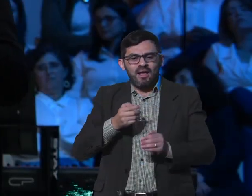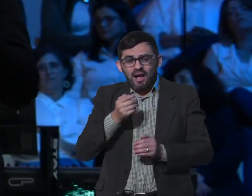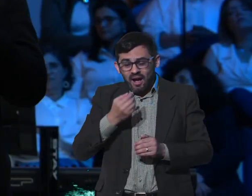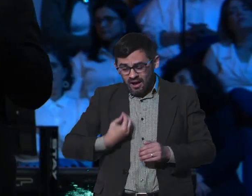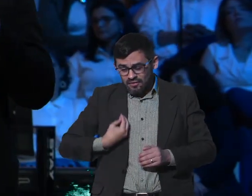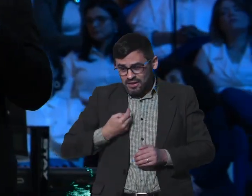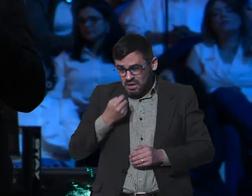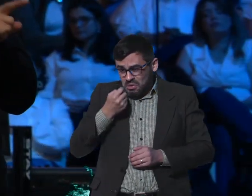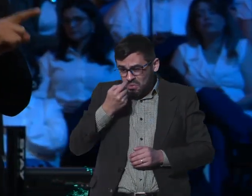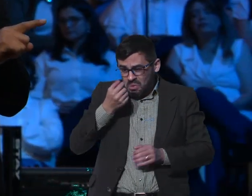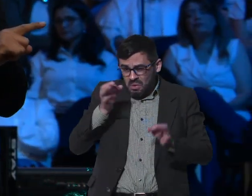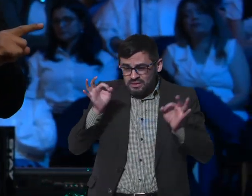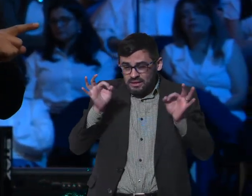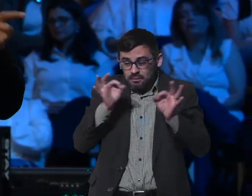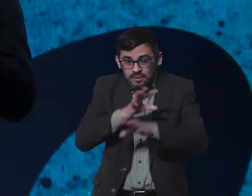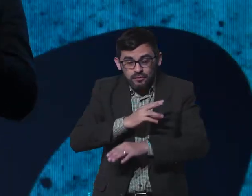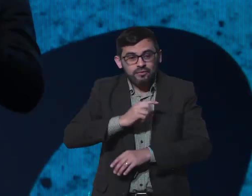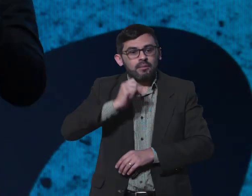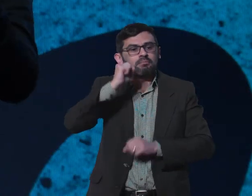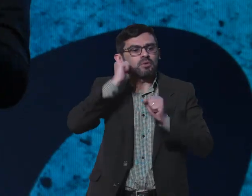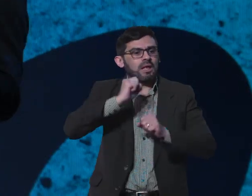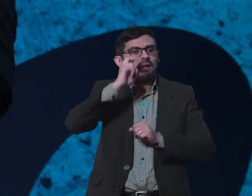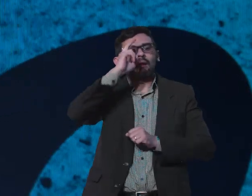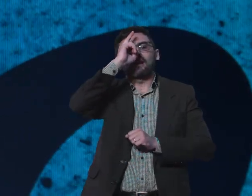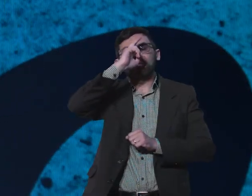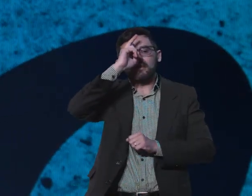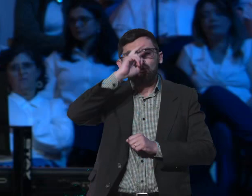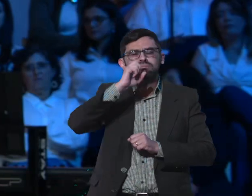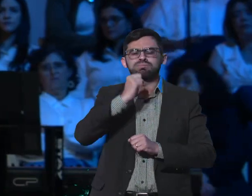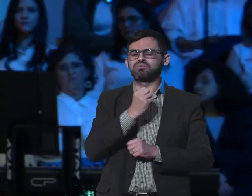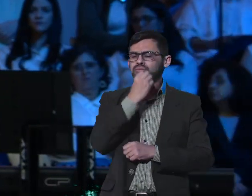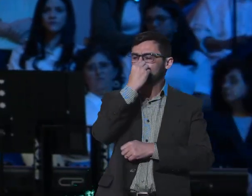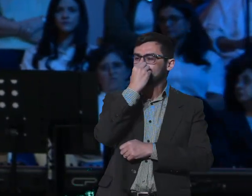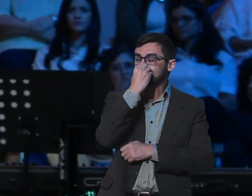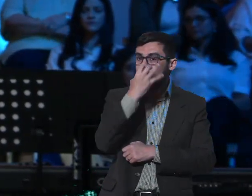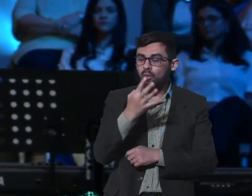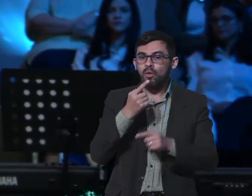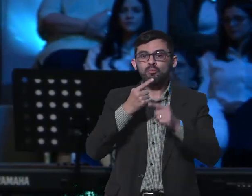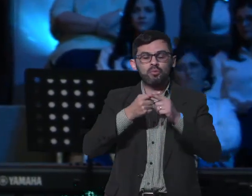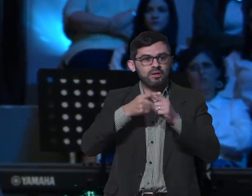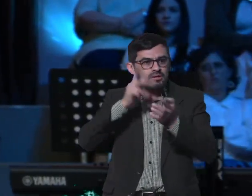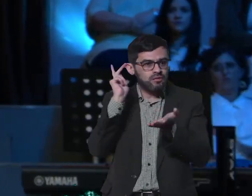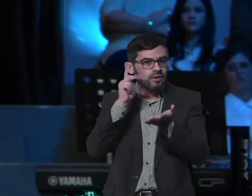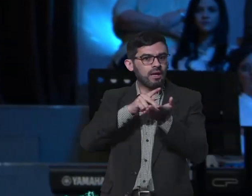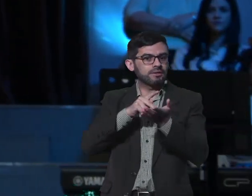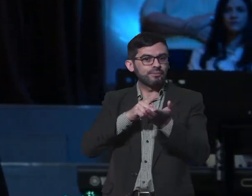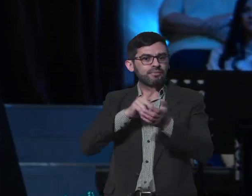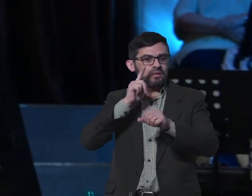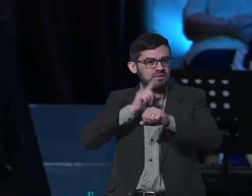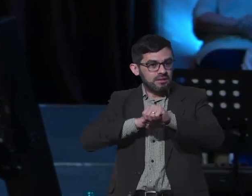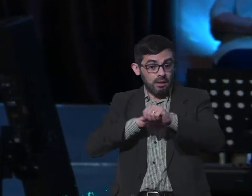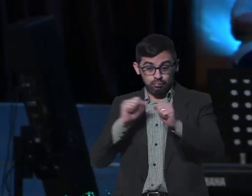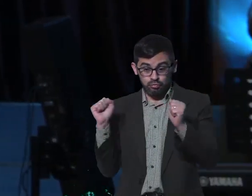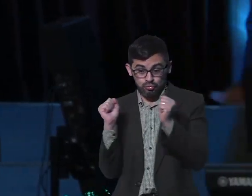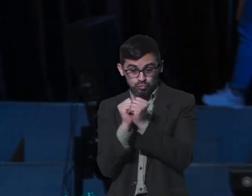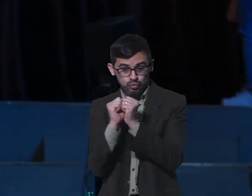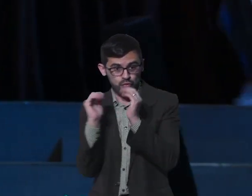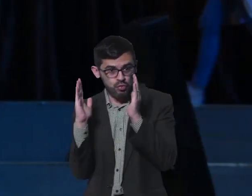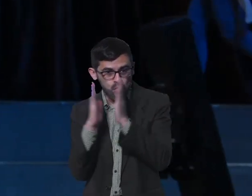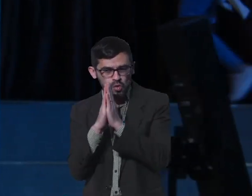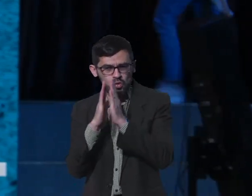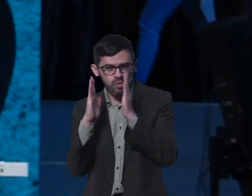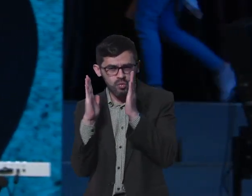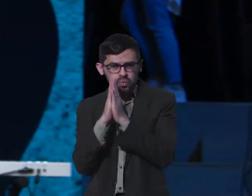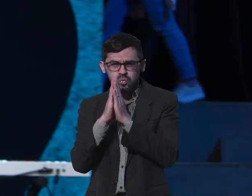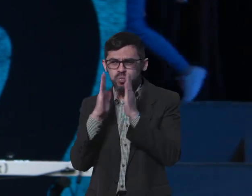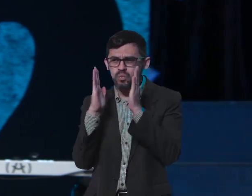fim, você vai poder dizer que valeu a pena, porque você investiu tempo de oração, você